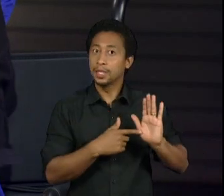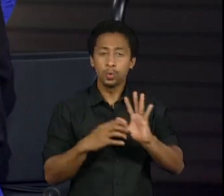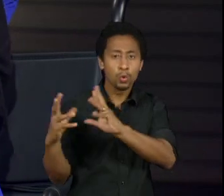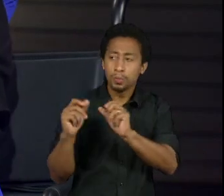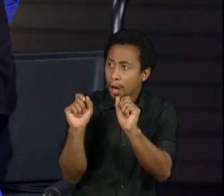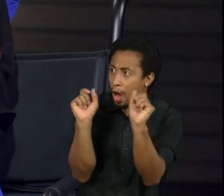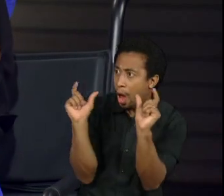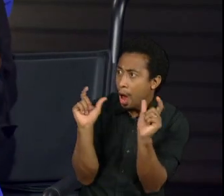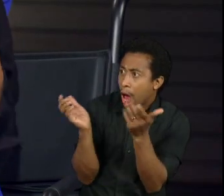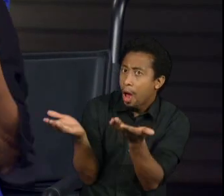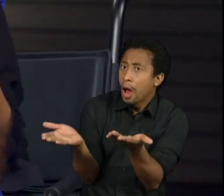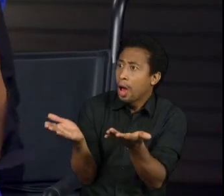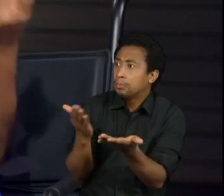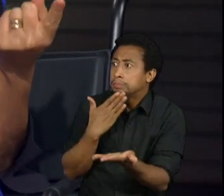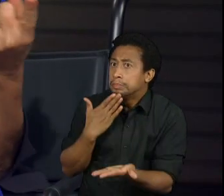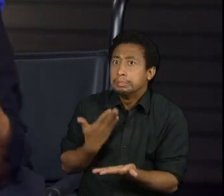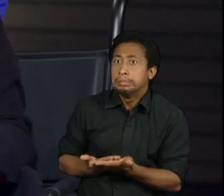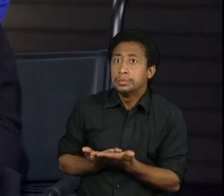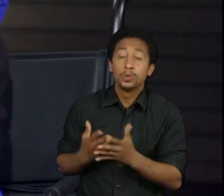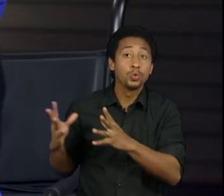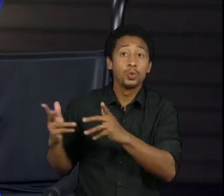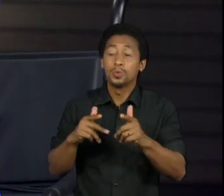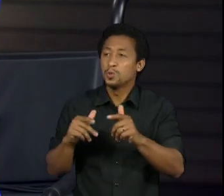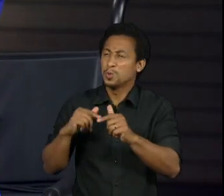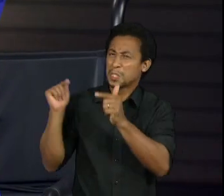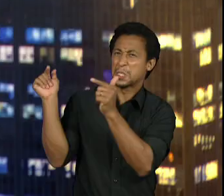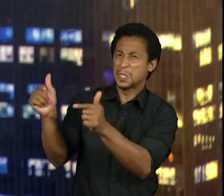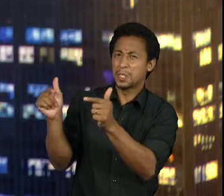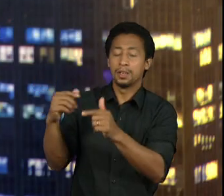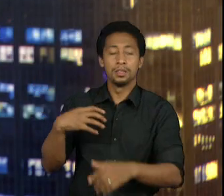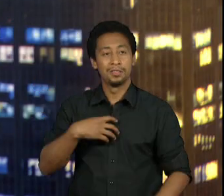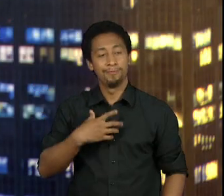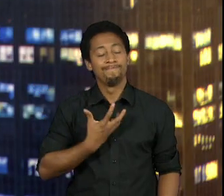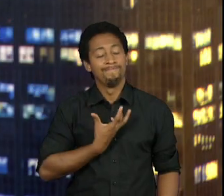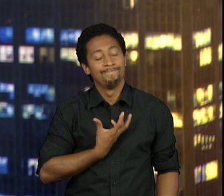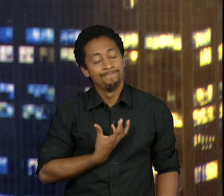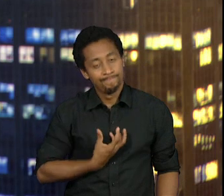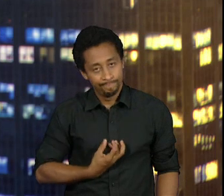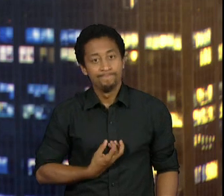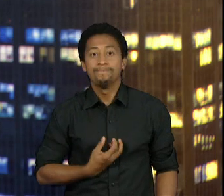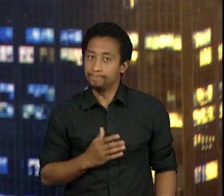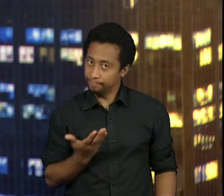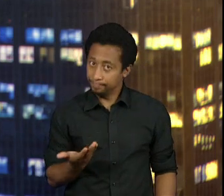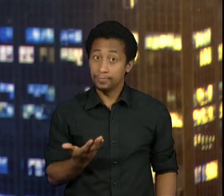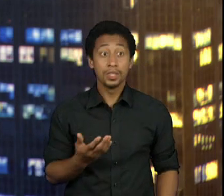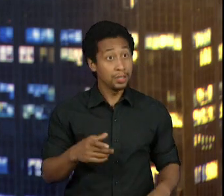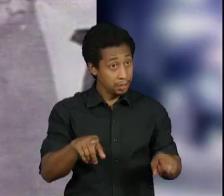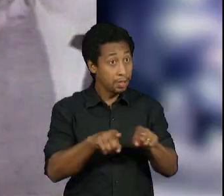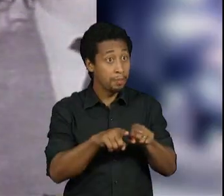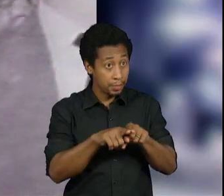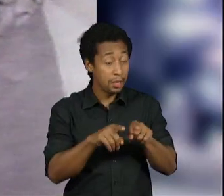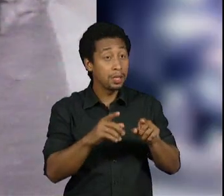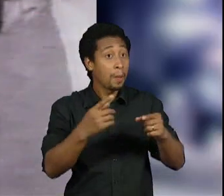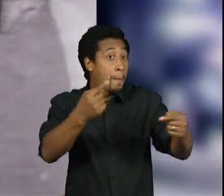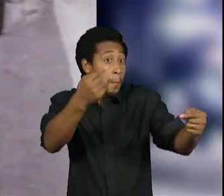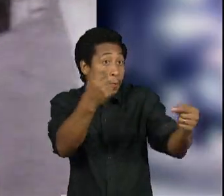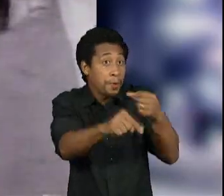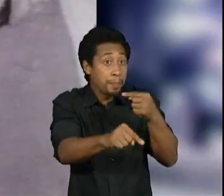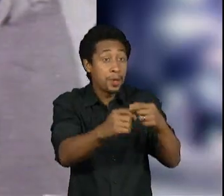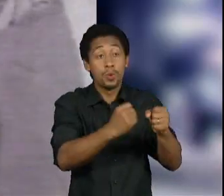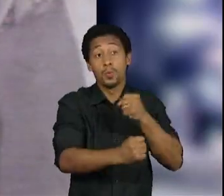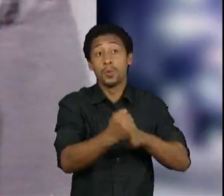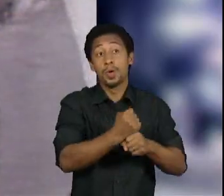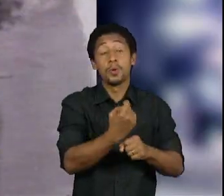Leila Diniz foi muito, muito vanguarda. E lembrando que o biquíni chegou a ser proibido, né, nos anos 60, pelo Jânio Quadros, quer